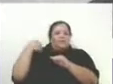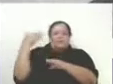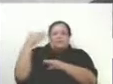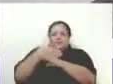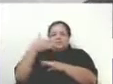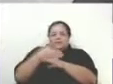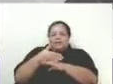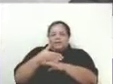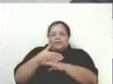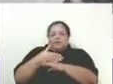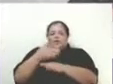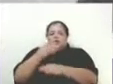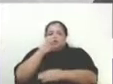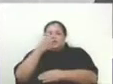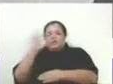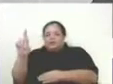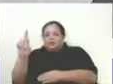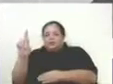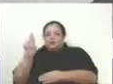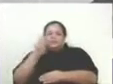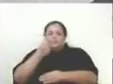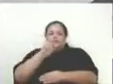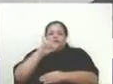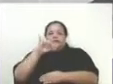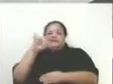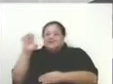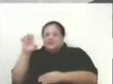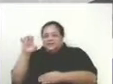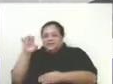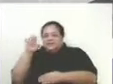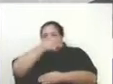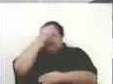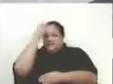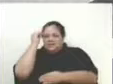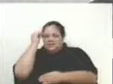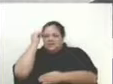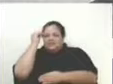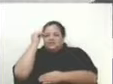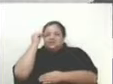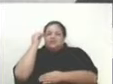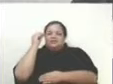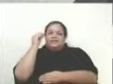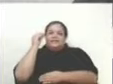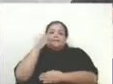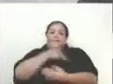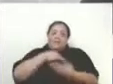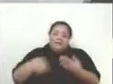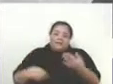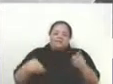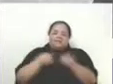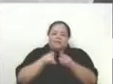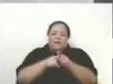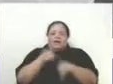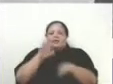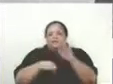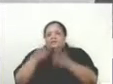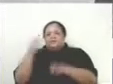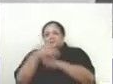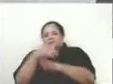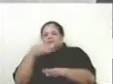presente também, ministros, volta e meia estão presentes também nesse evento. Tamanha a grandeza que ele tomou.